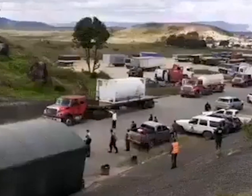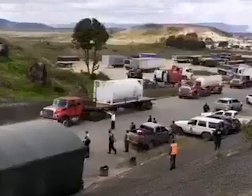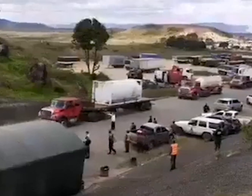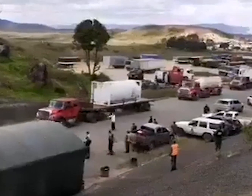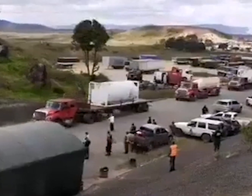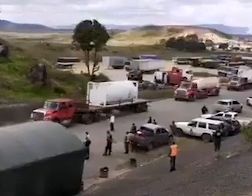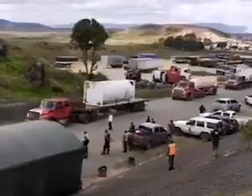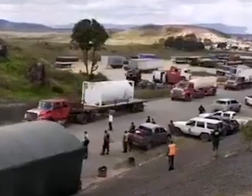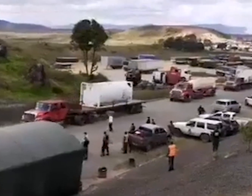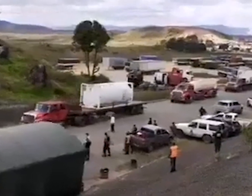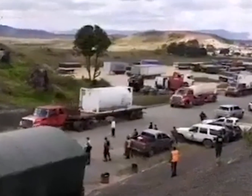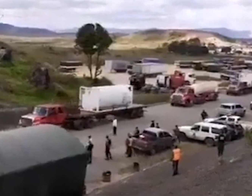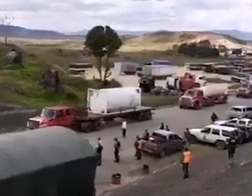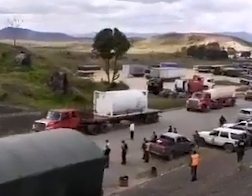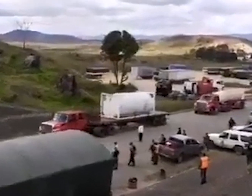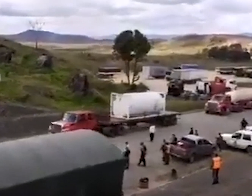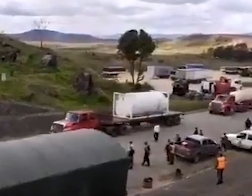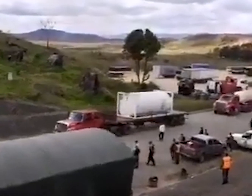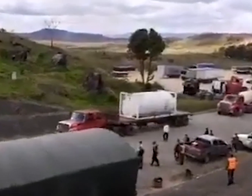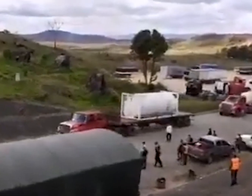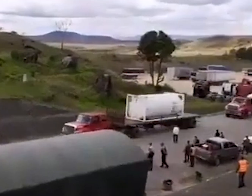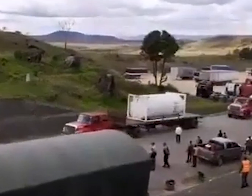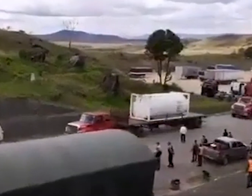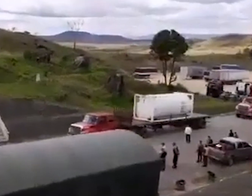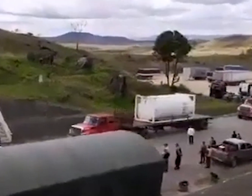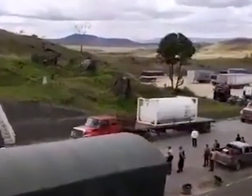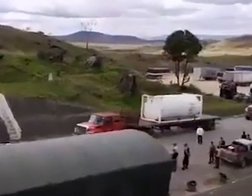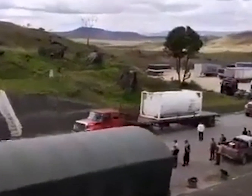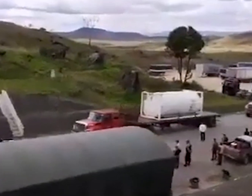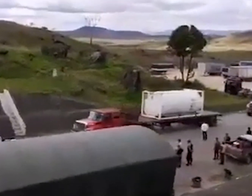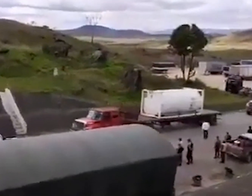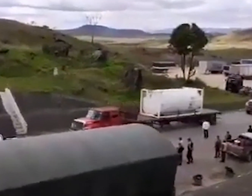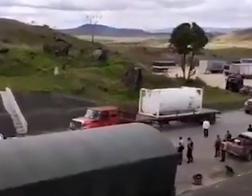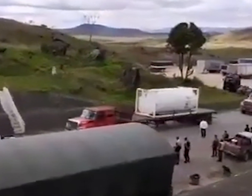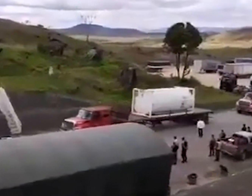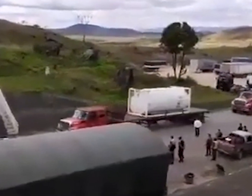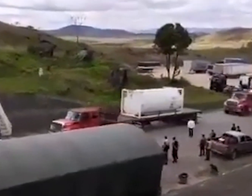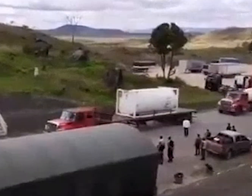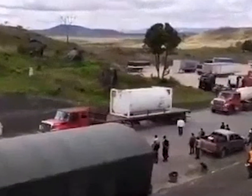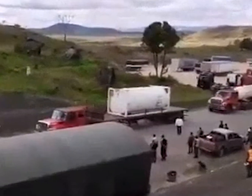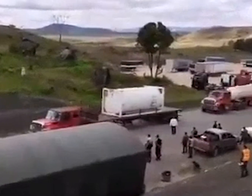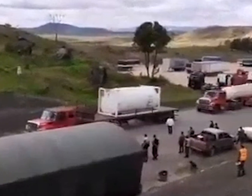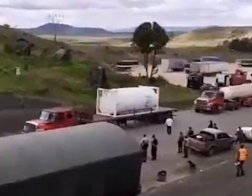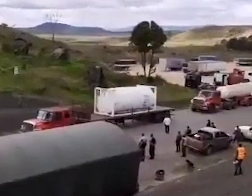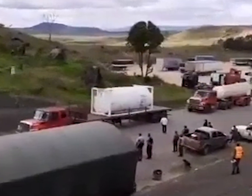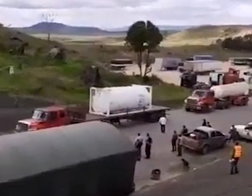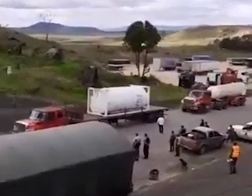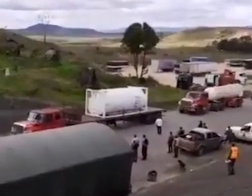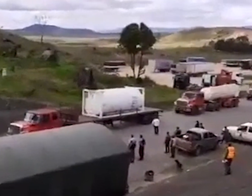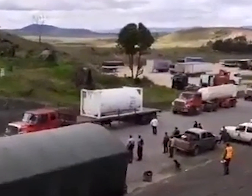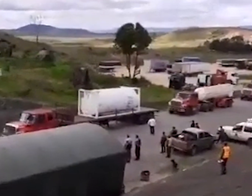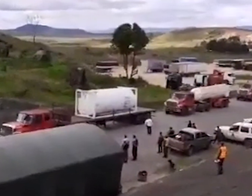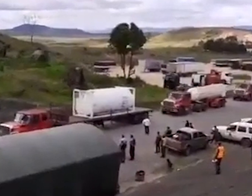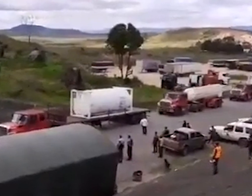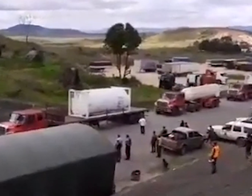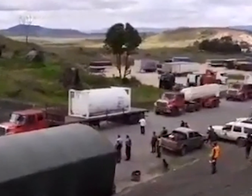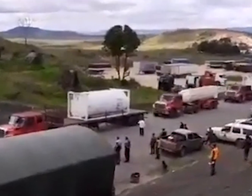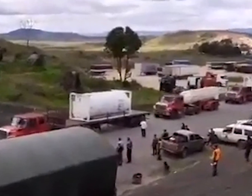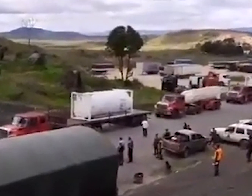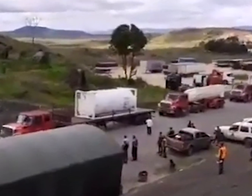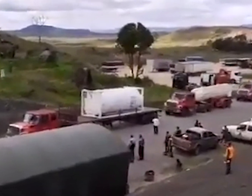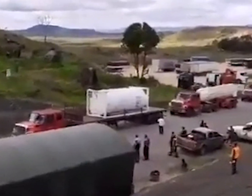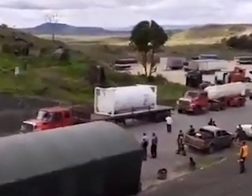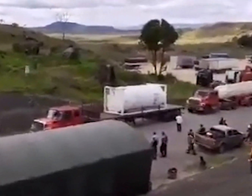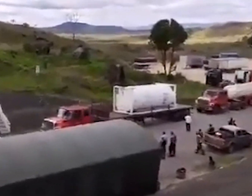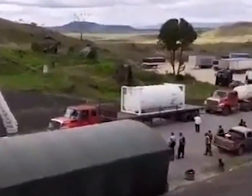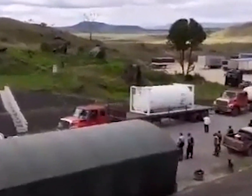O comboio trouxe ao Brasil 107.000 metros cúbicos de oxigênio distribuídos em 6 carretas. A doação será destinada aos pacientes